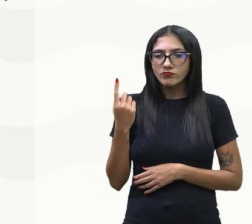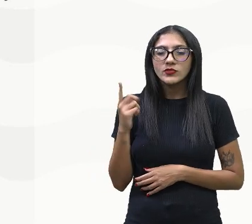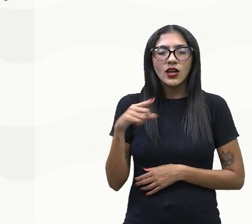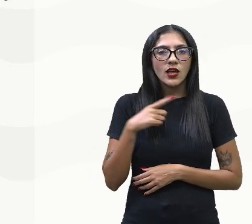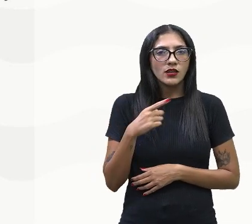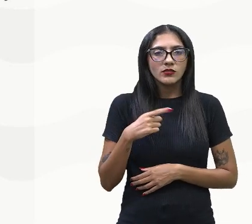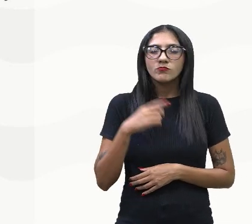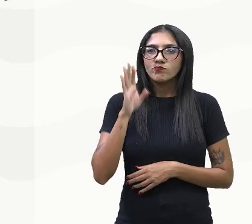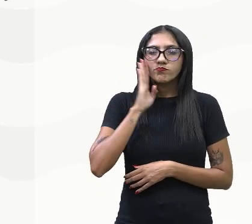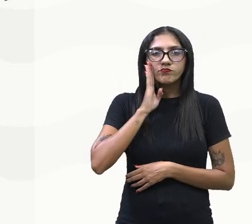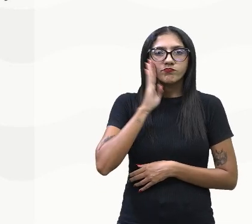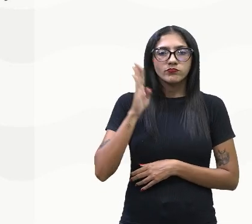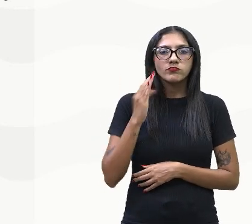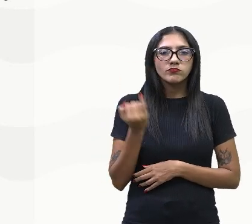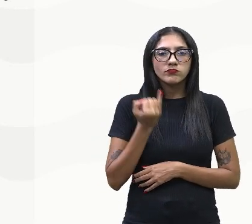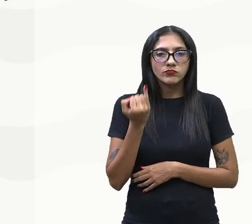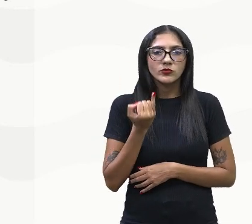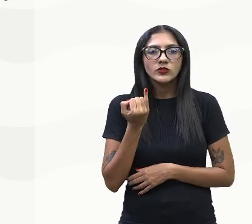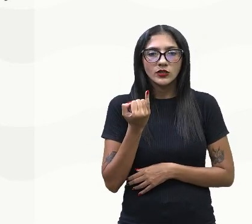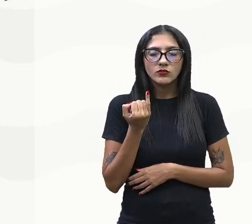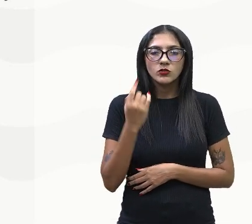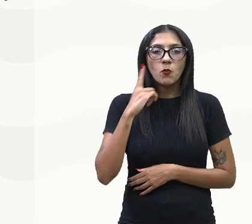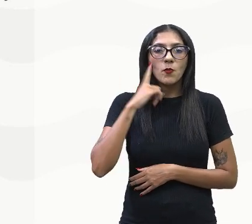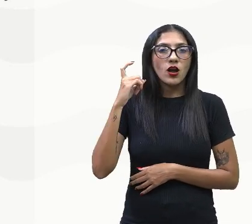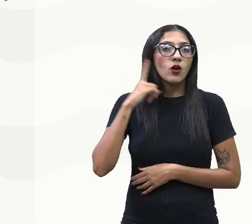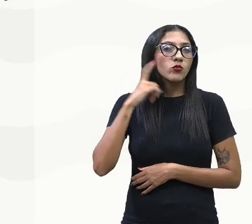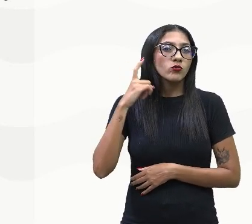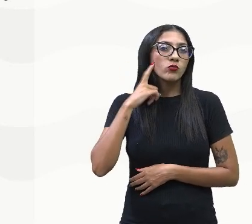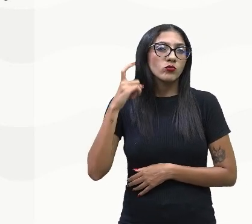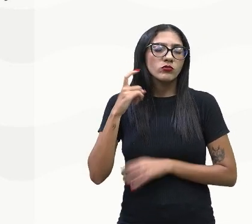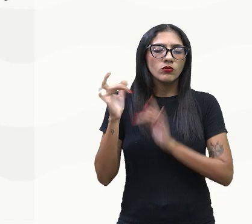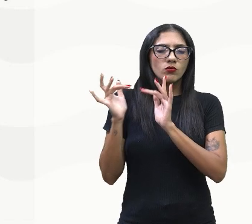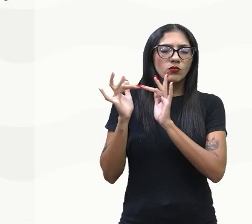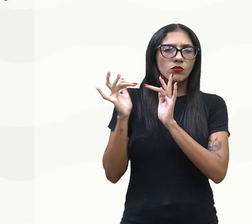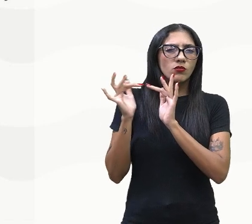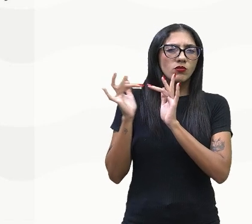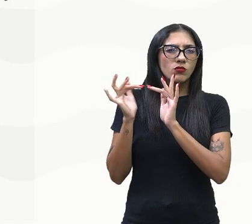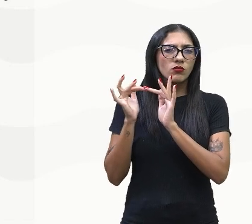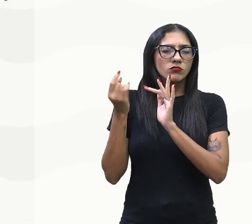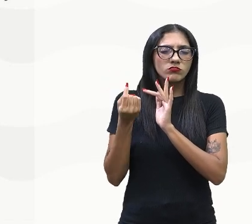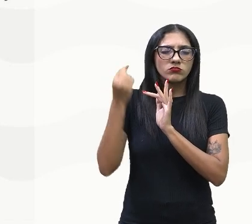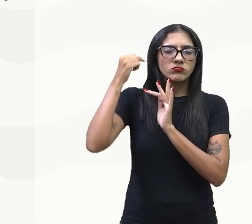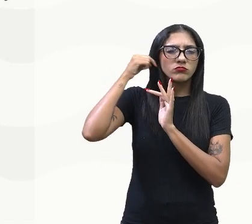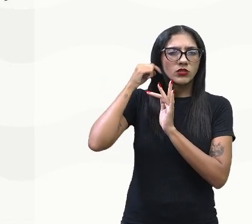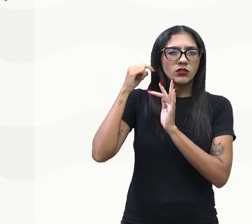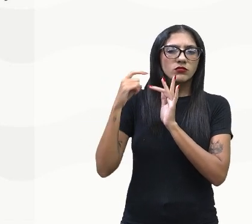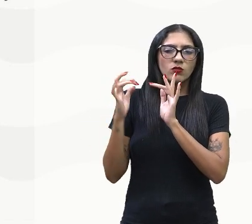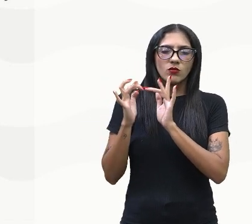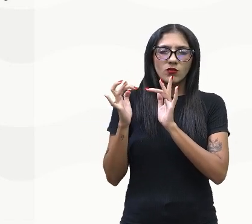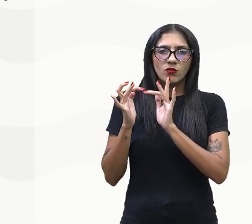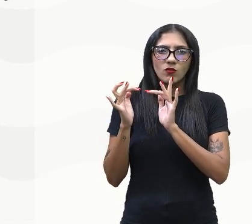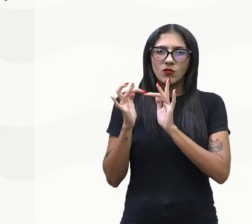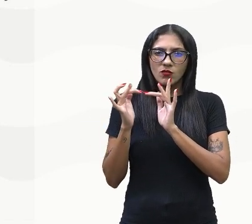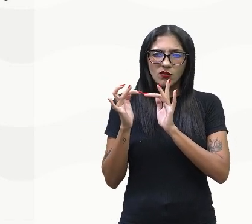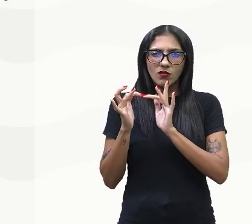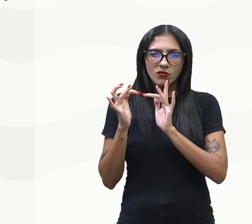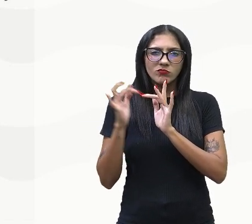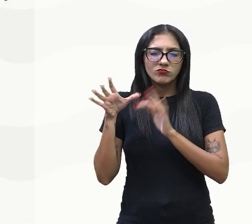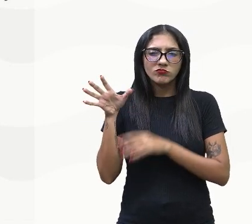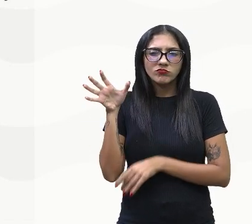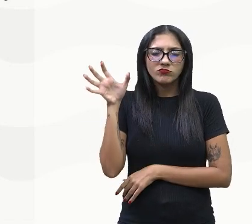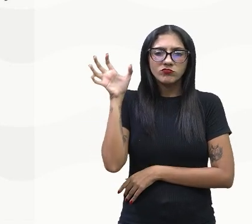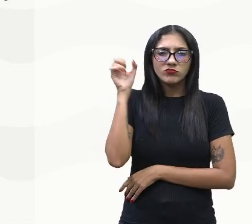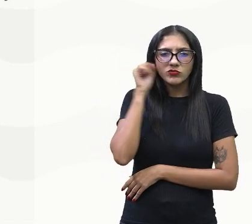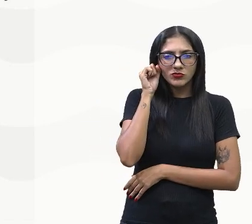totalmente responsável daqui, quando o som chega nessa região do nosso ouvido, que é a região interna, o ouvido interno,